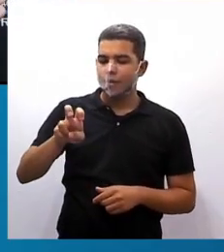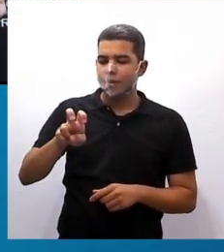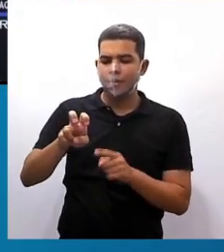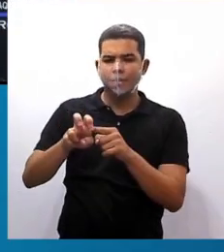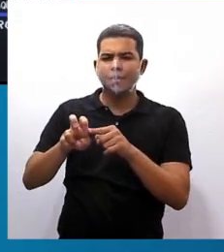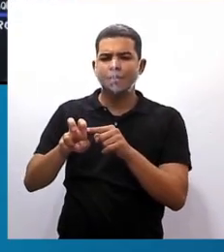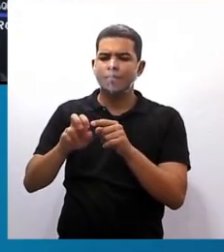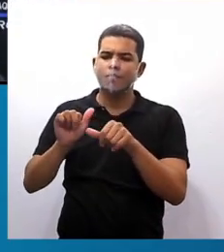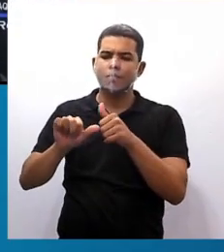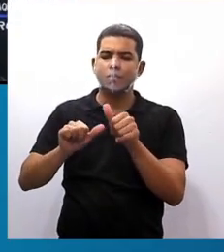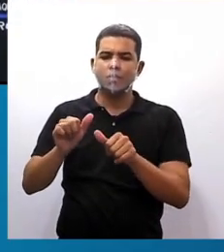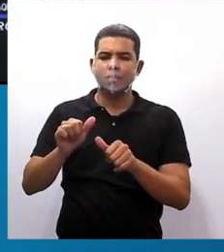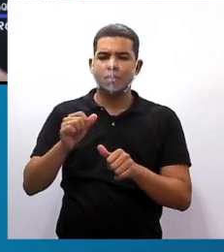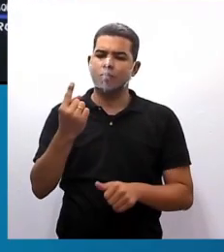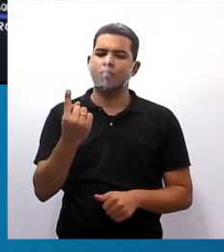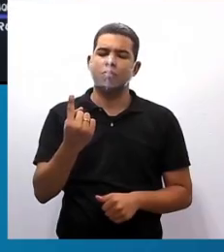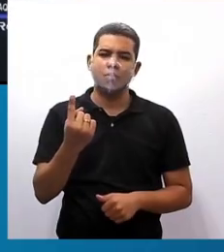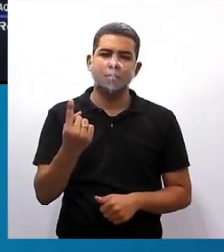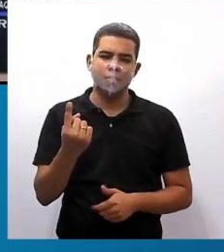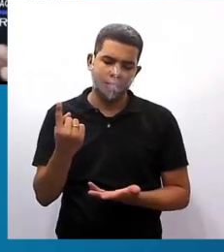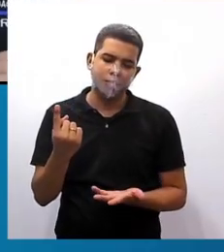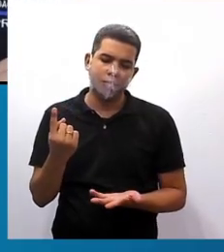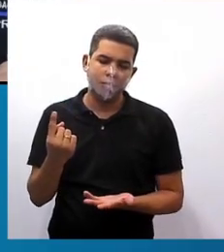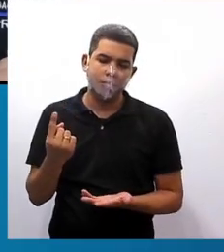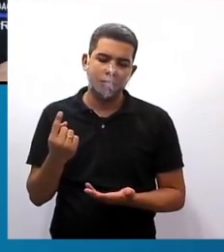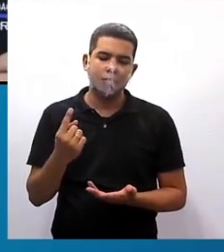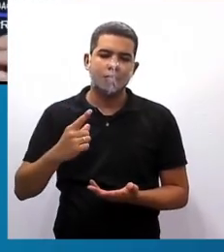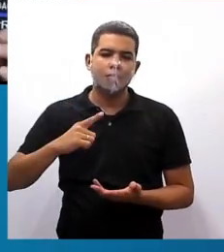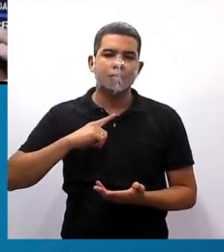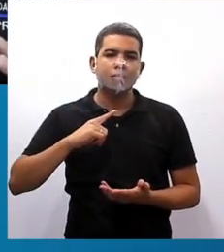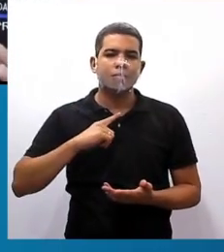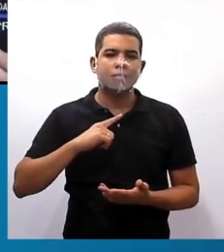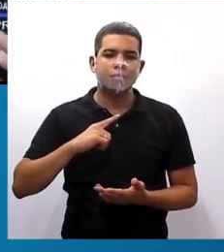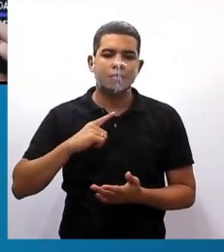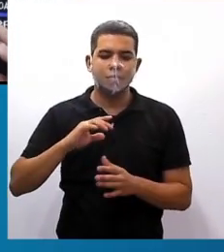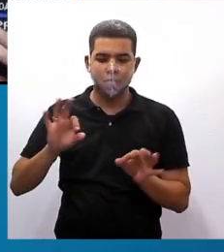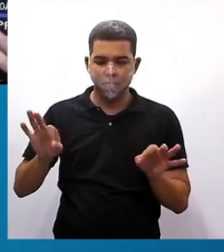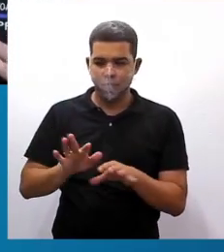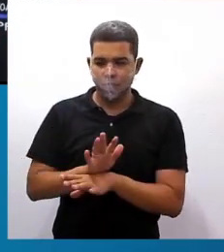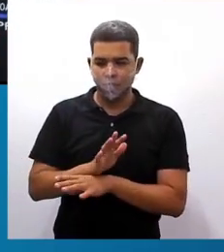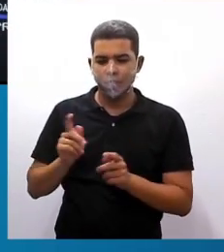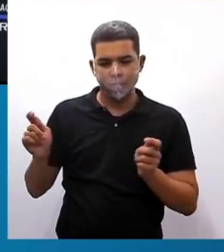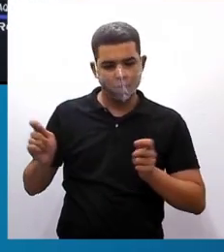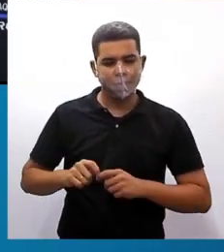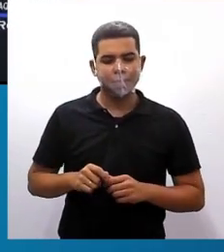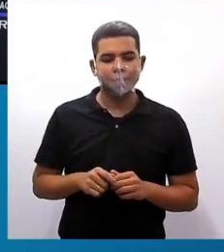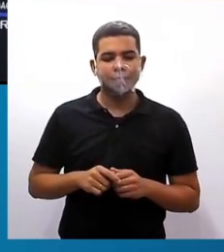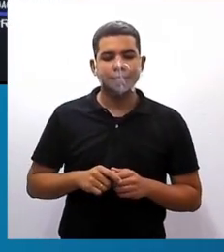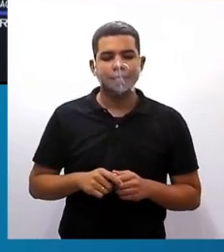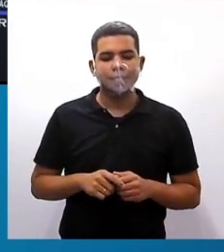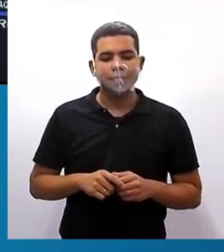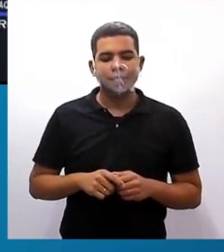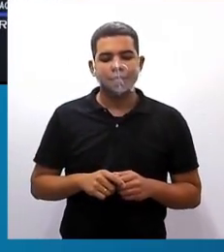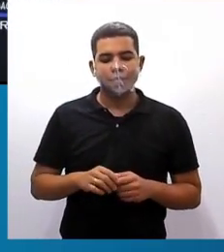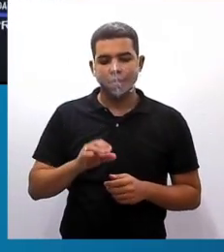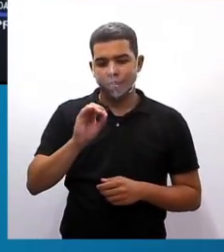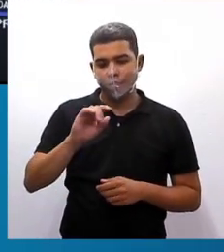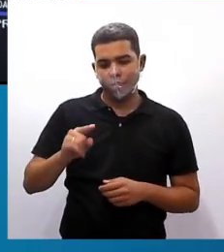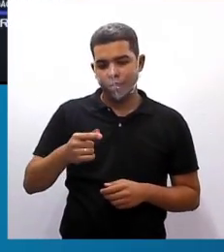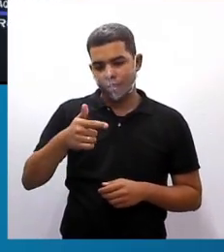a parte que sobrou entregar, não. Ele vai fazer o completo, vai considerar a página completa. Beleza?